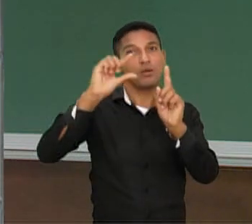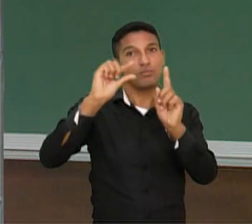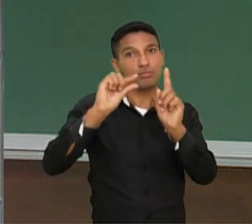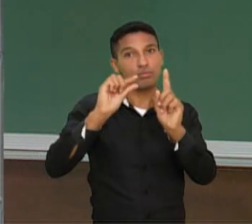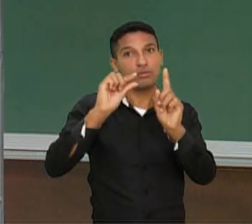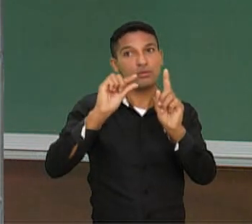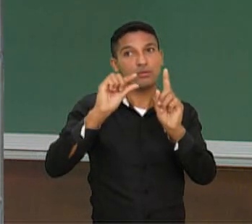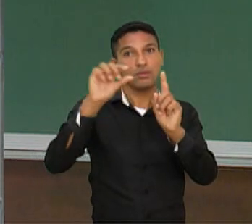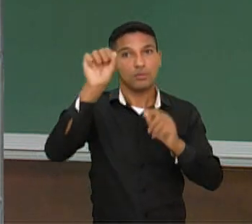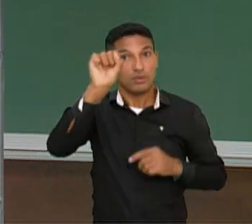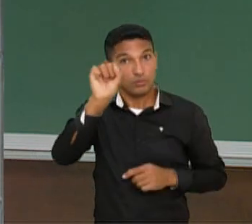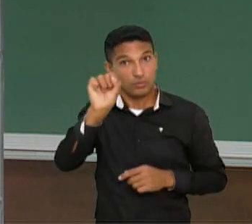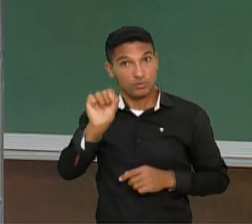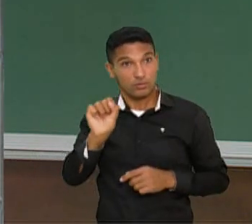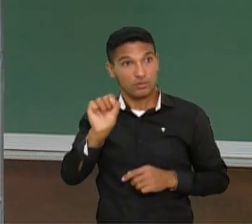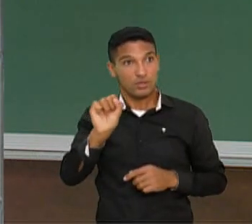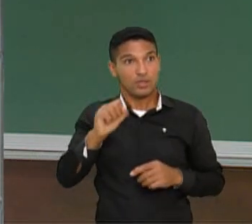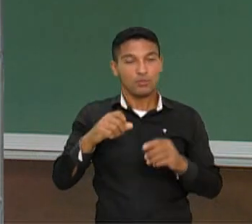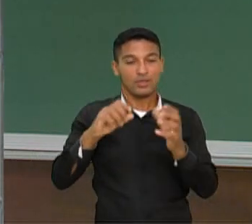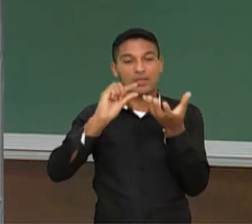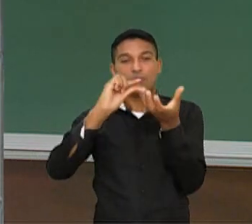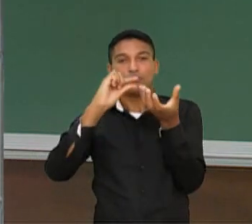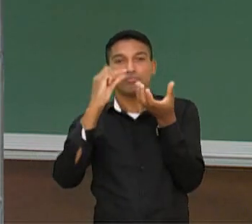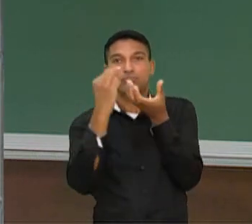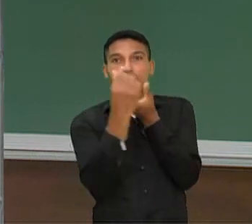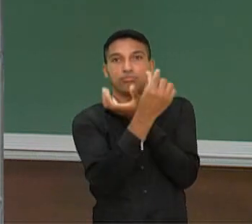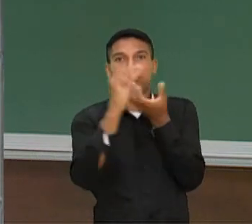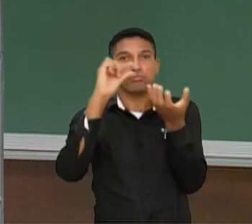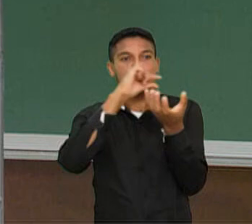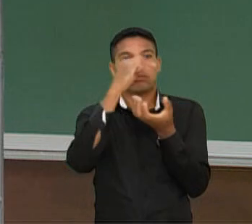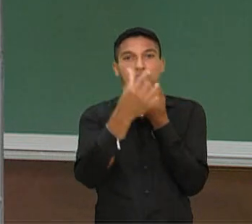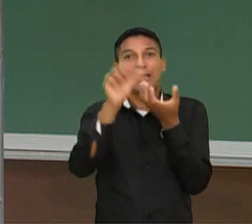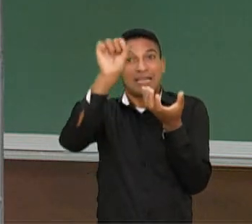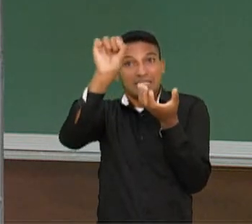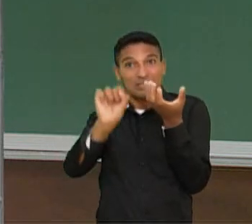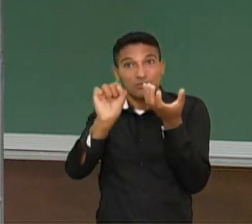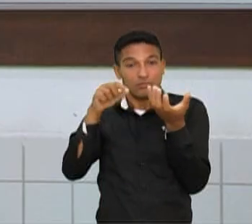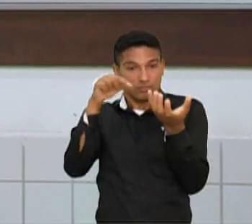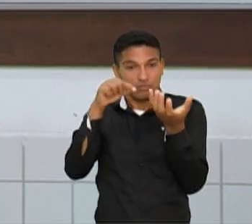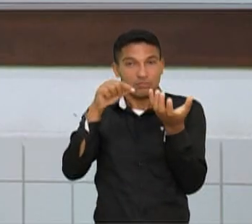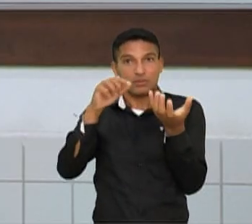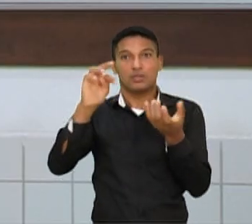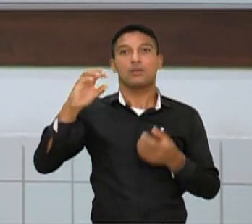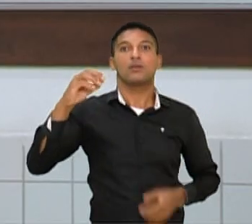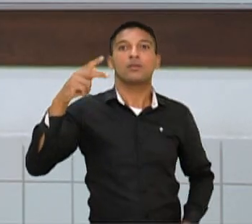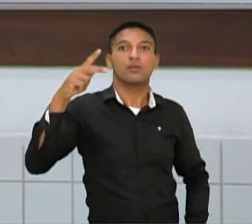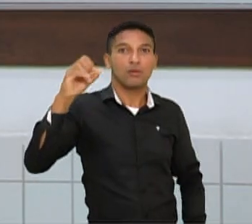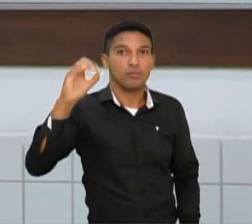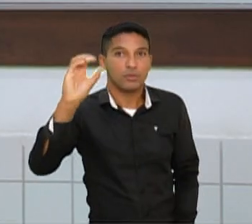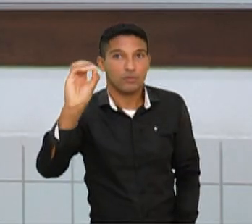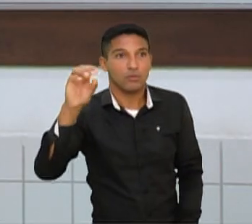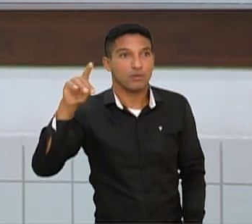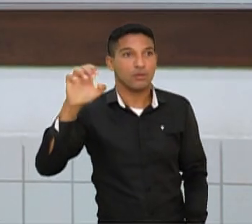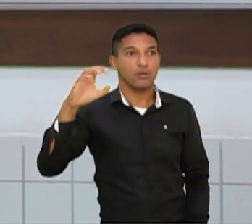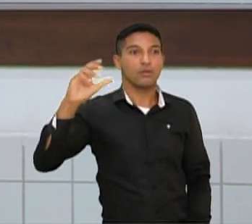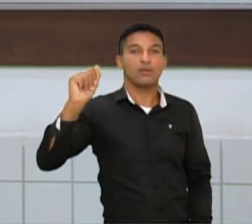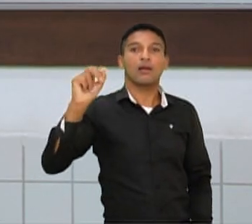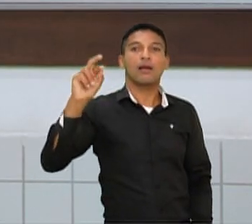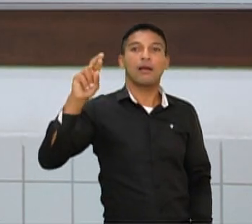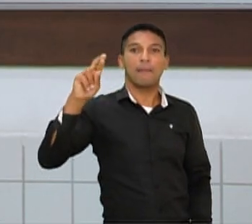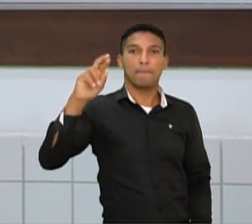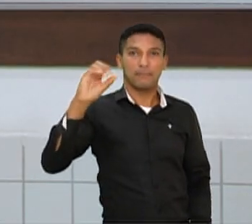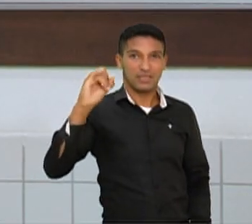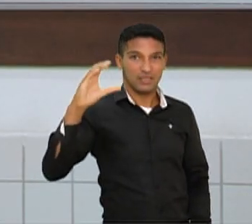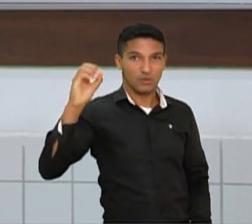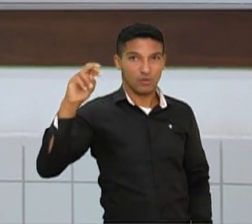pela proximidade com a linha do Trópico de Capricórnio, ok? Na continuação, identificando bem Paraná, a